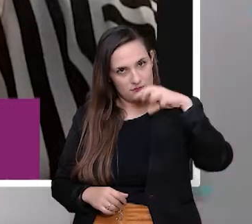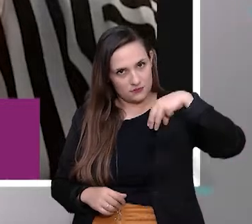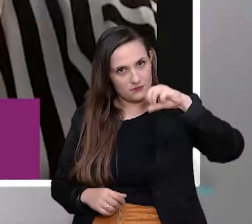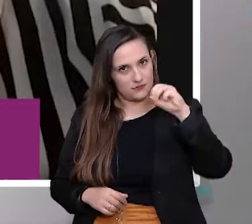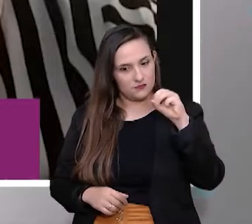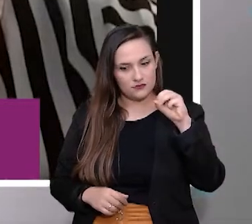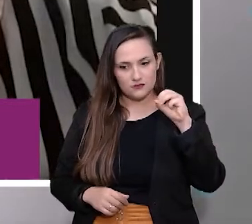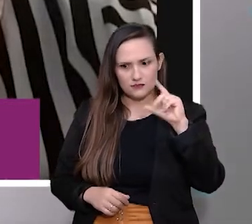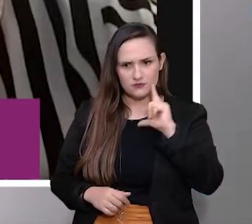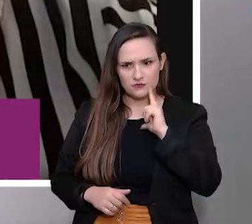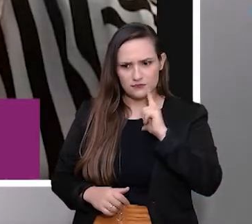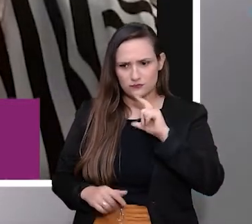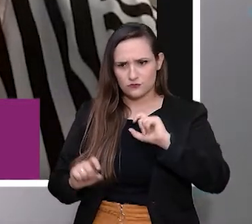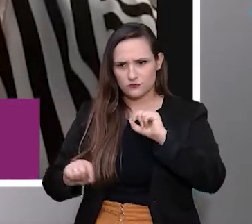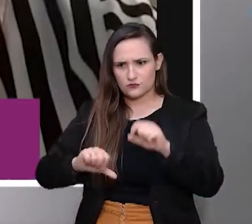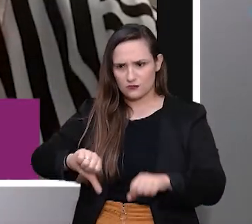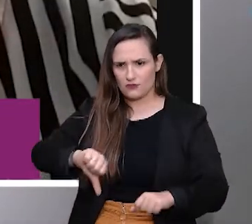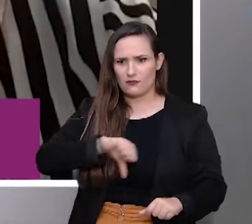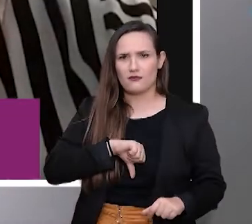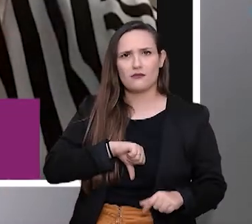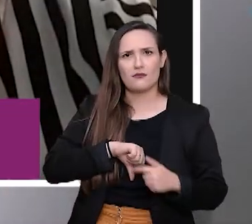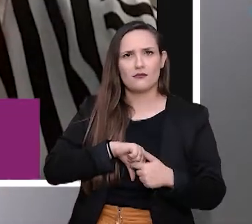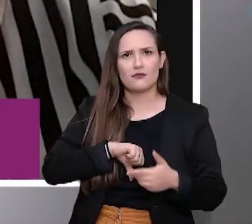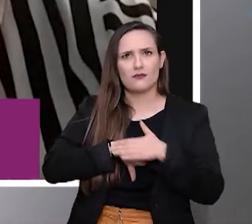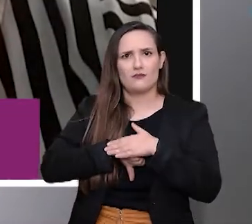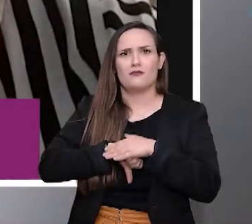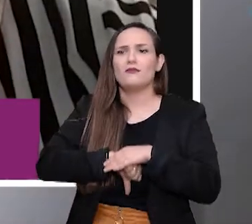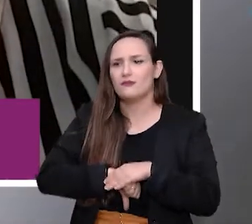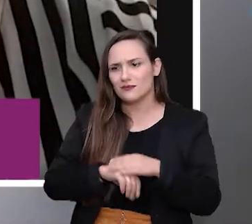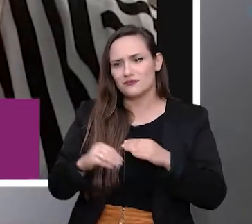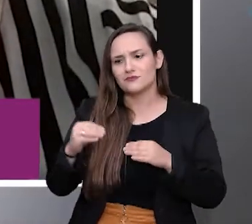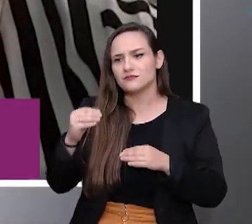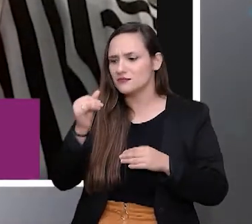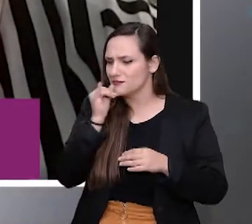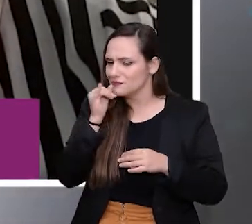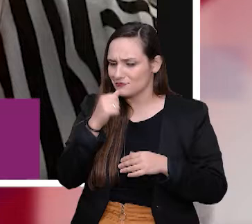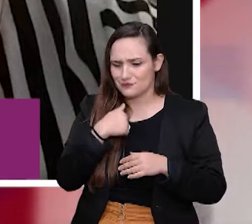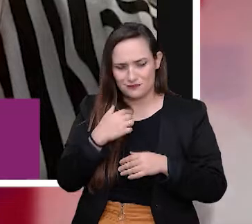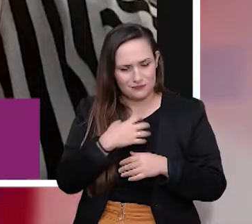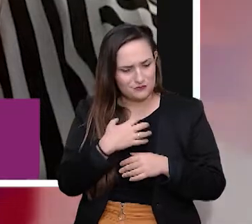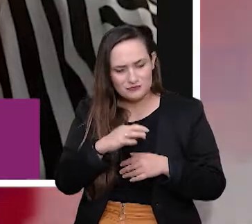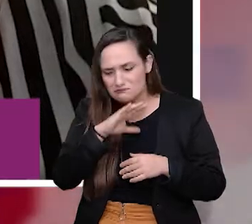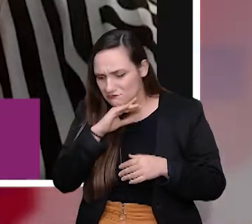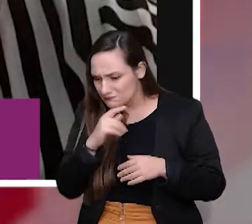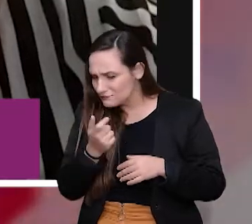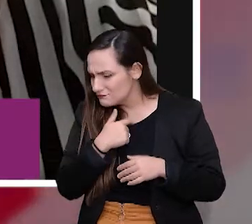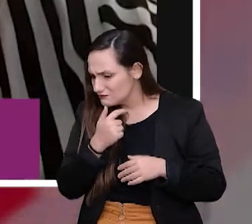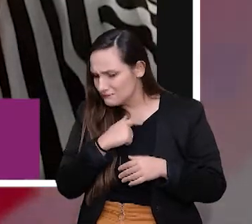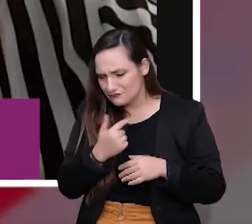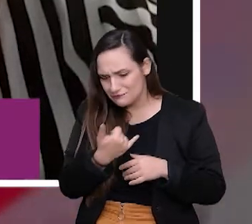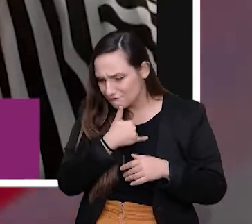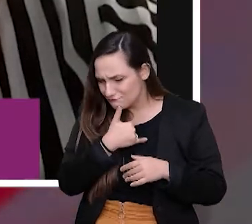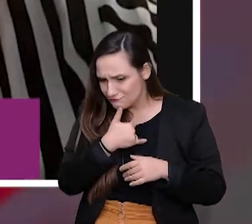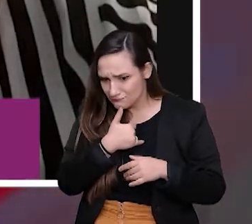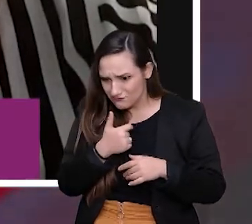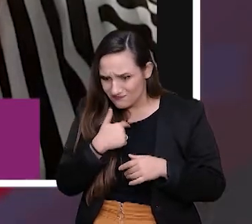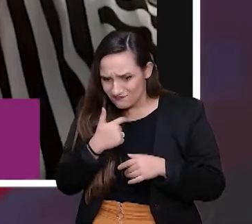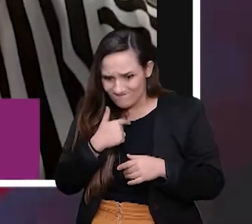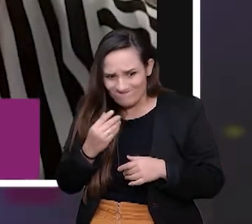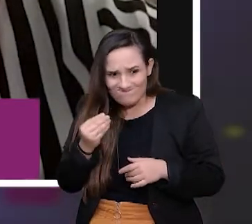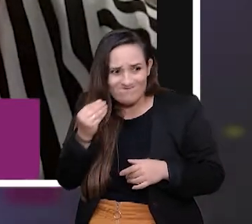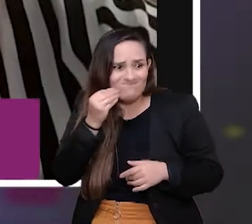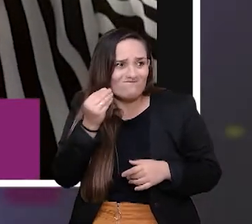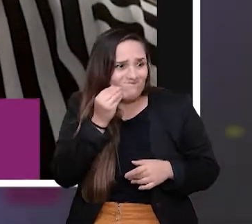inversamente proporcional ao próprio narcisismo, né? Seria um sentimento de inferioridade versus uma